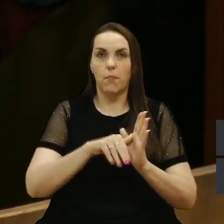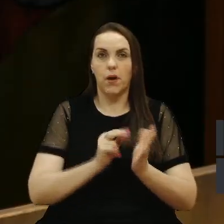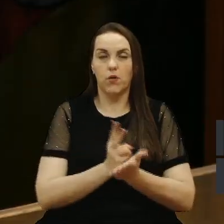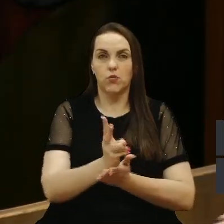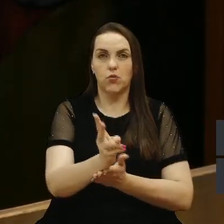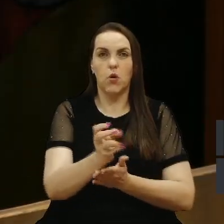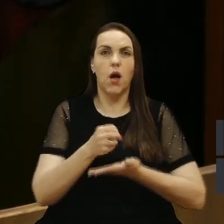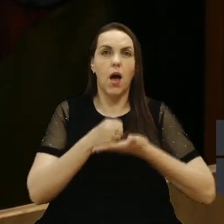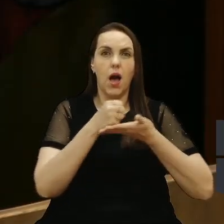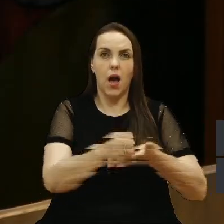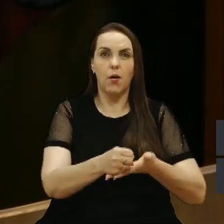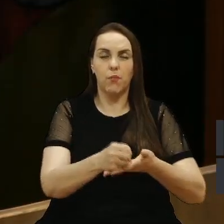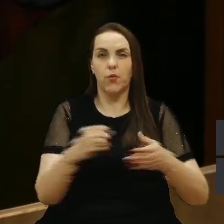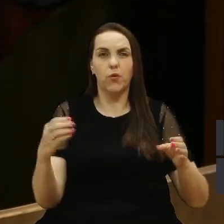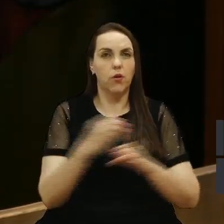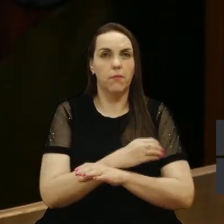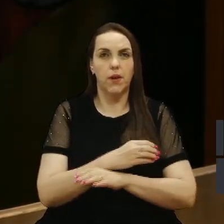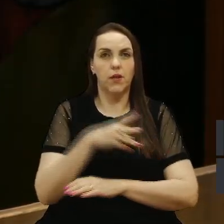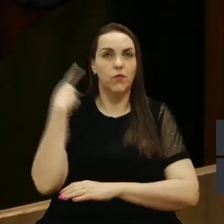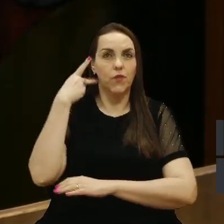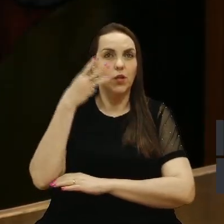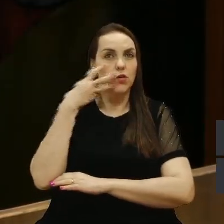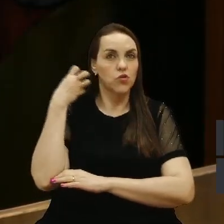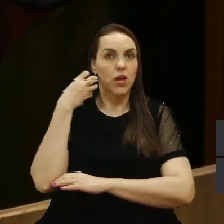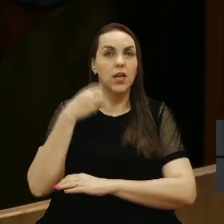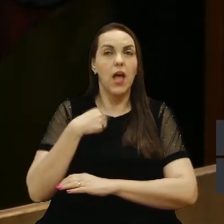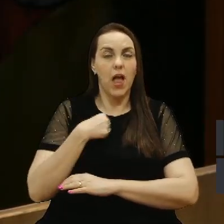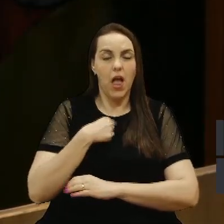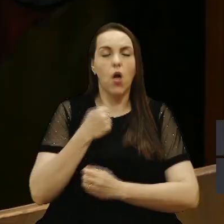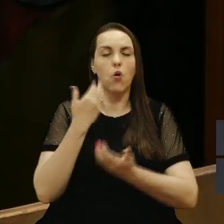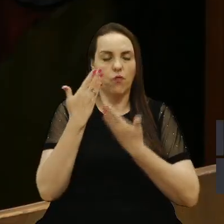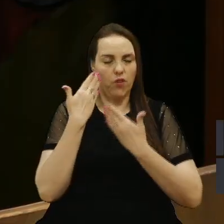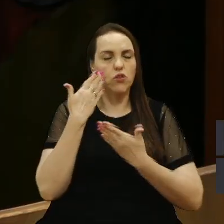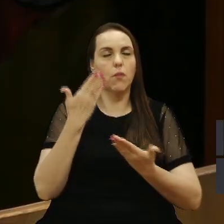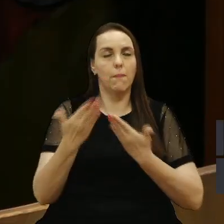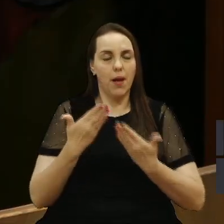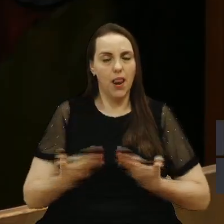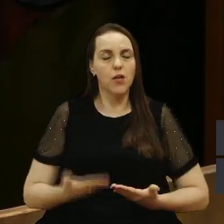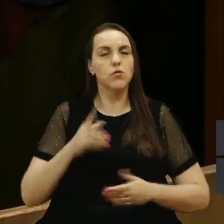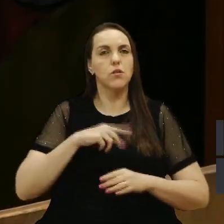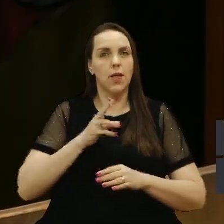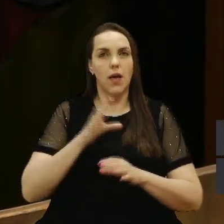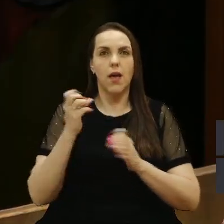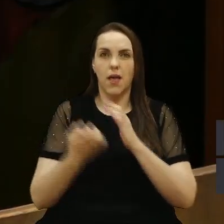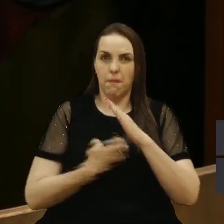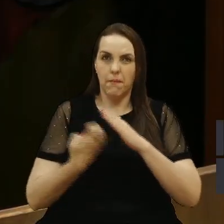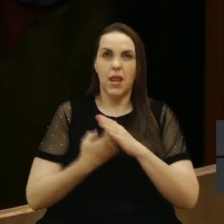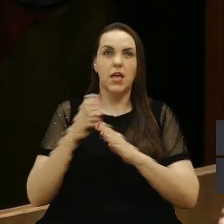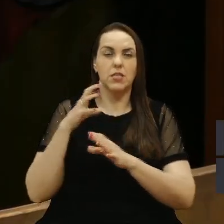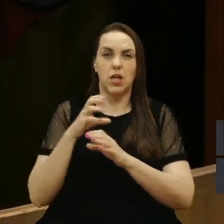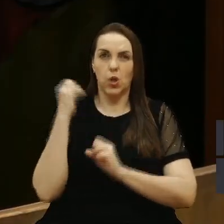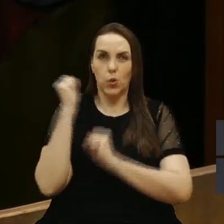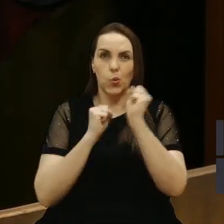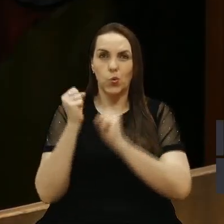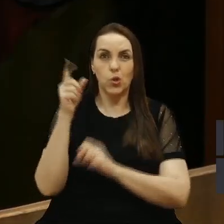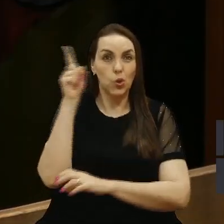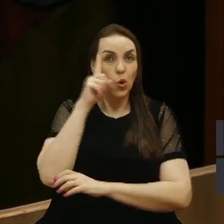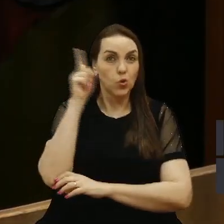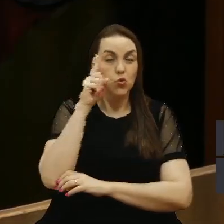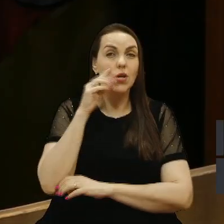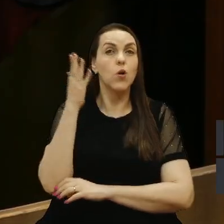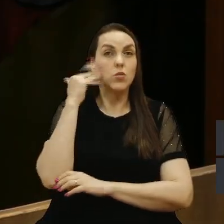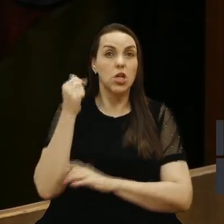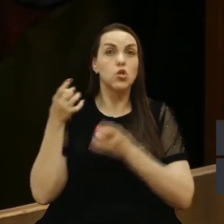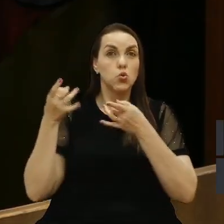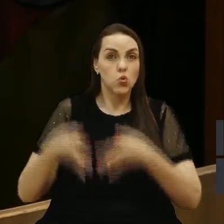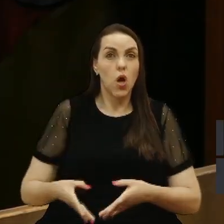total apoio, vereador Jack, porque eu vejo o balancete de empresa grande indústria todos os dias. E eu sei quanto sobra. Sobra muito e o cara